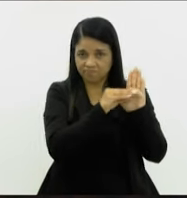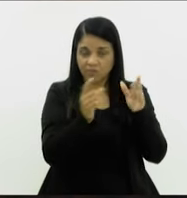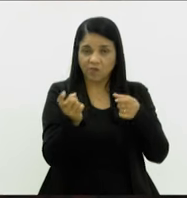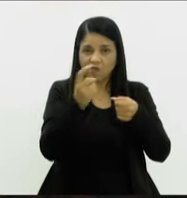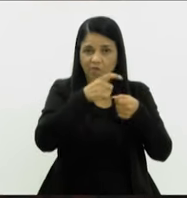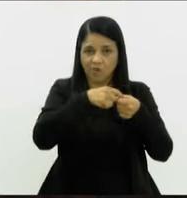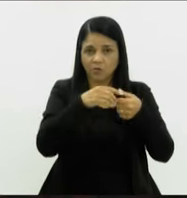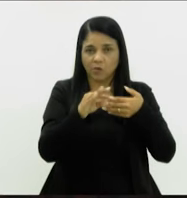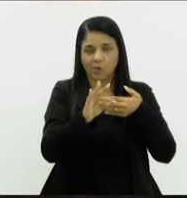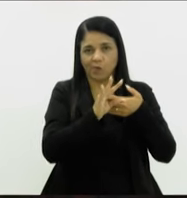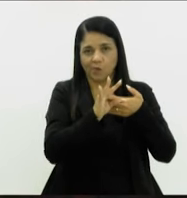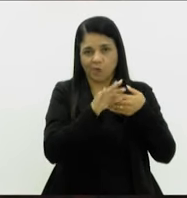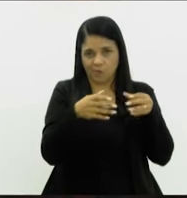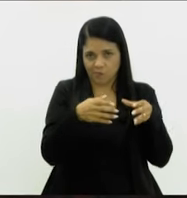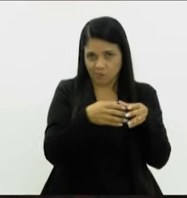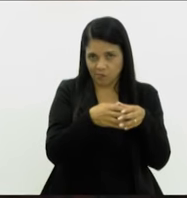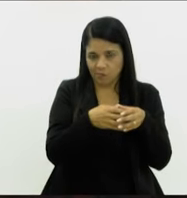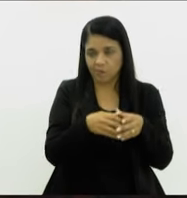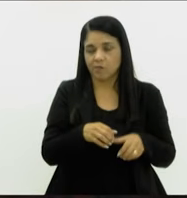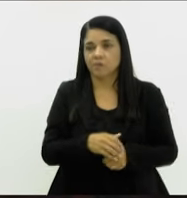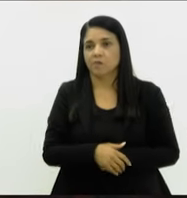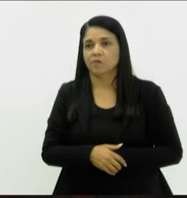retorna às comissões técnicas.